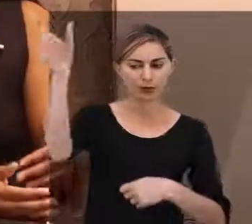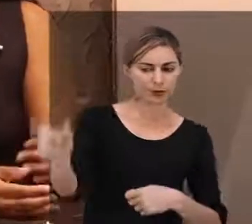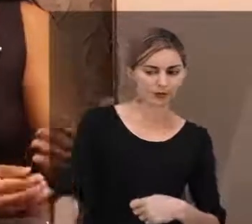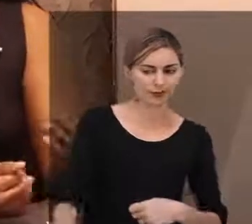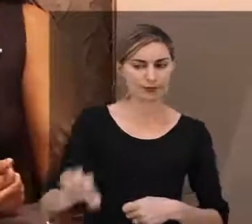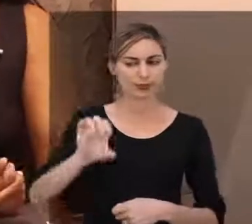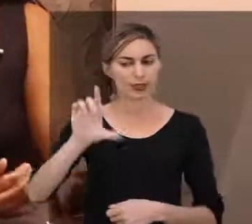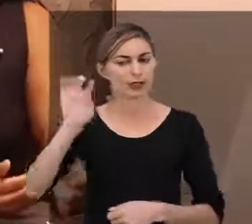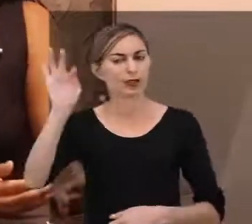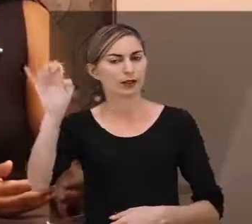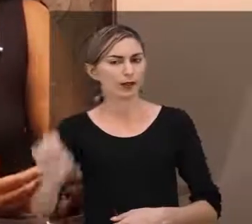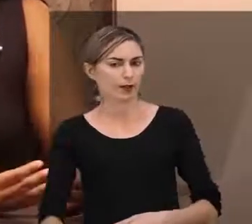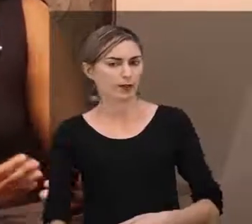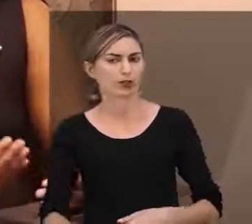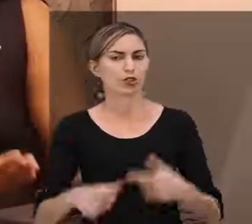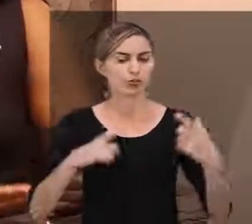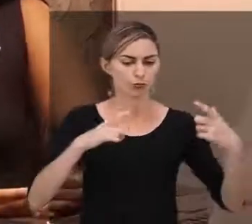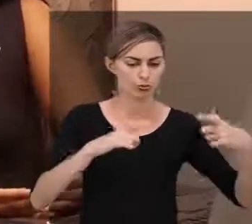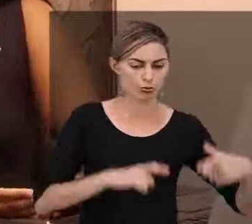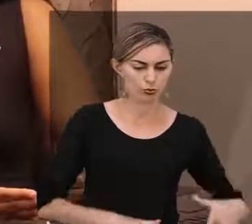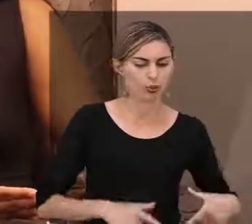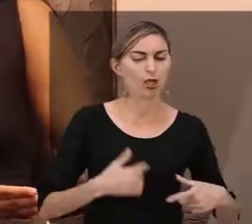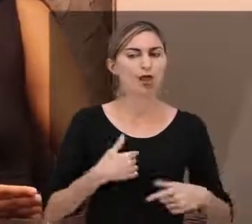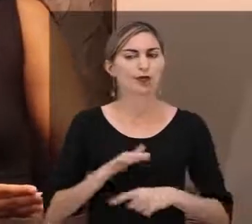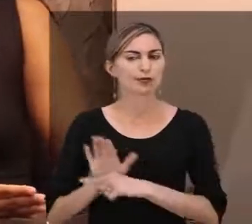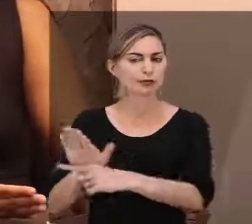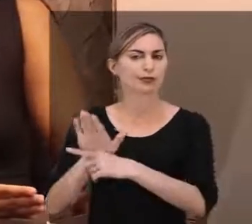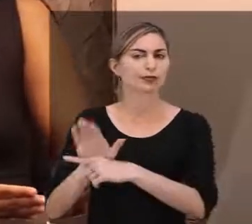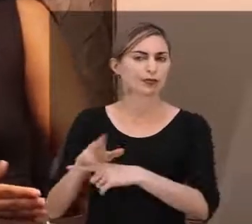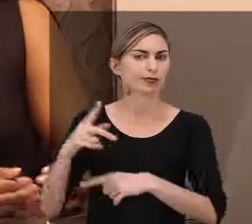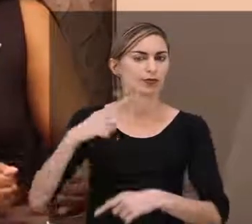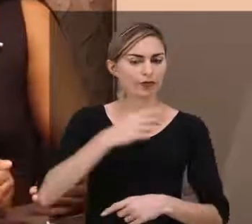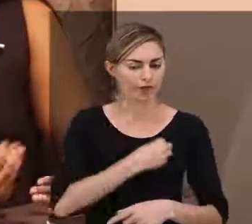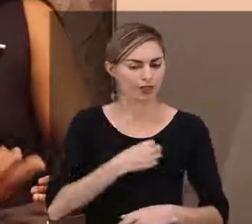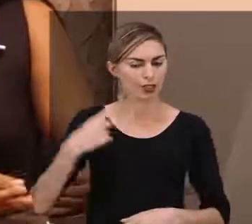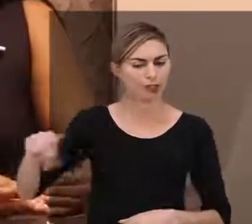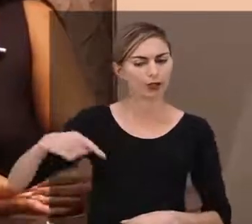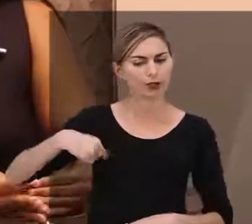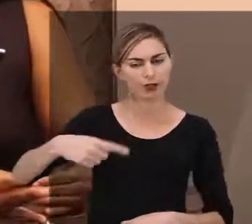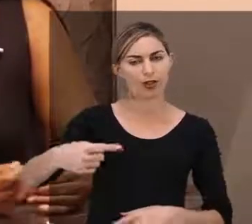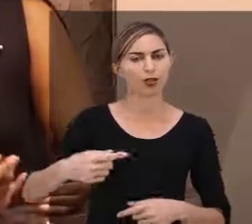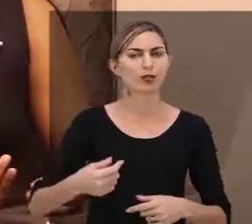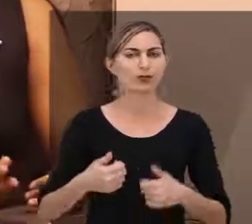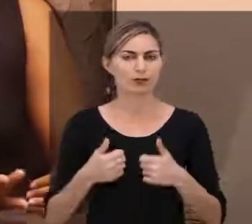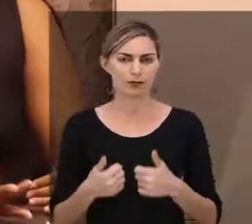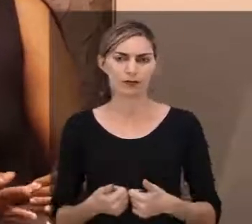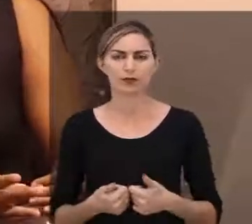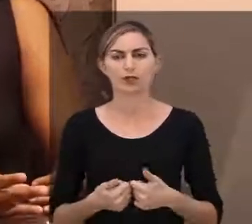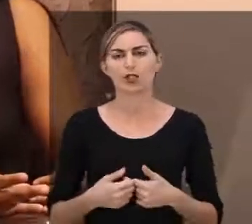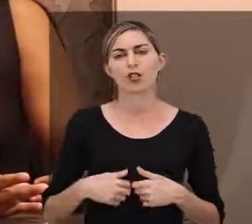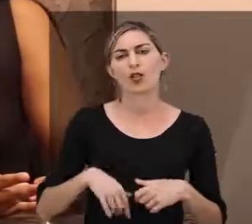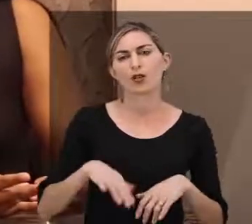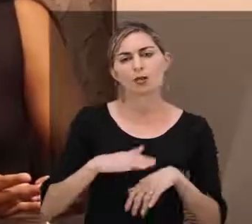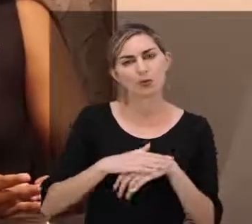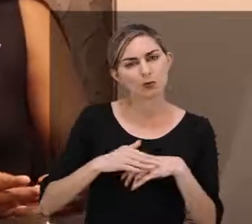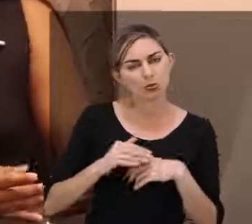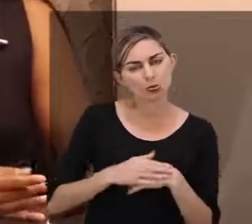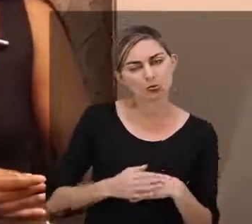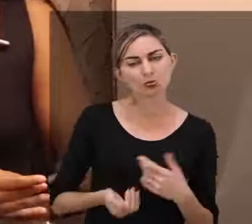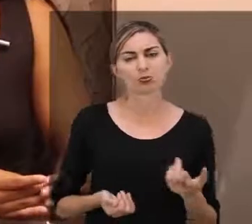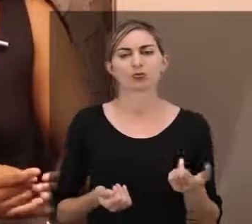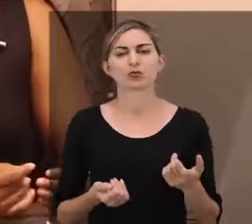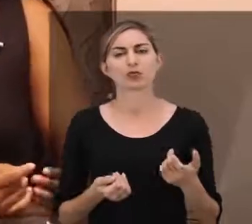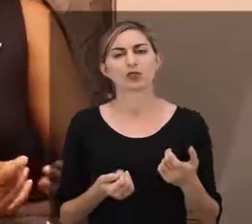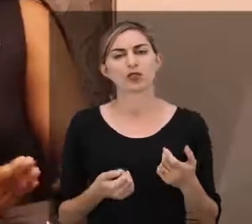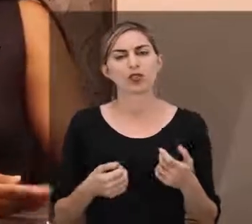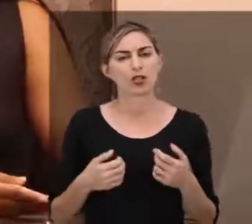a funcionalidade daquele espaço para que atenda realmente o dia a dia dele, que fique confortável, que fique aconchegante, né?